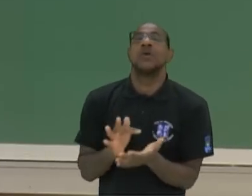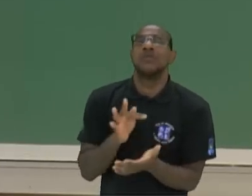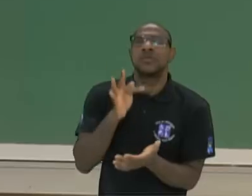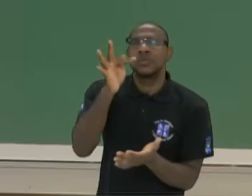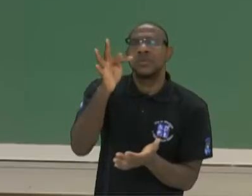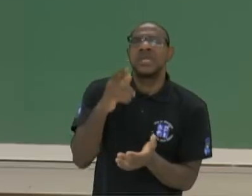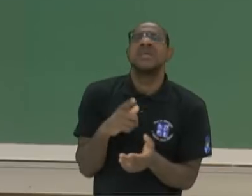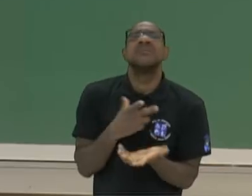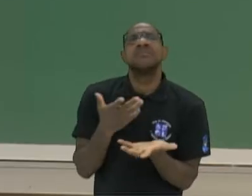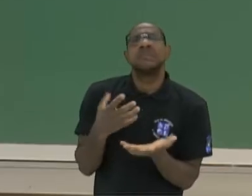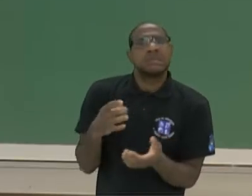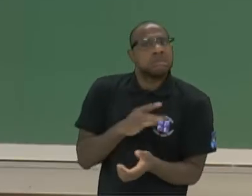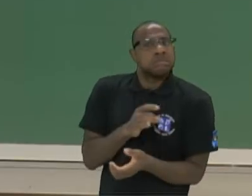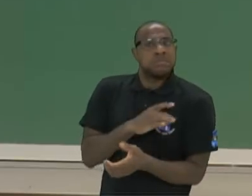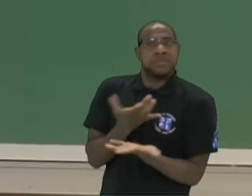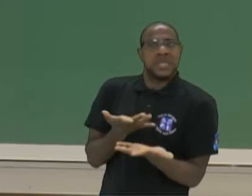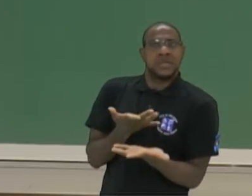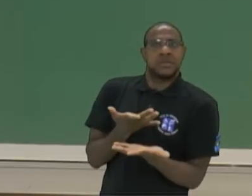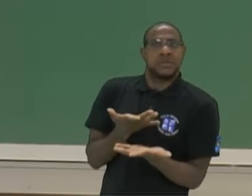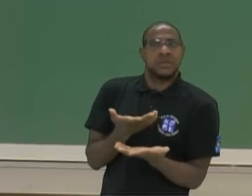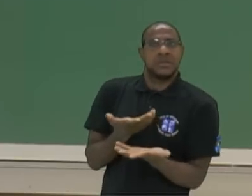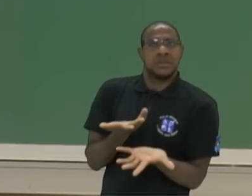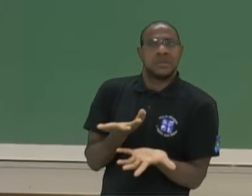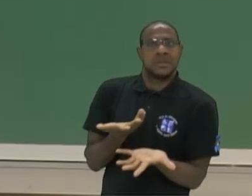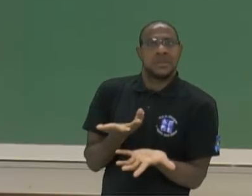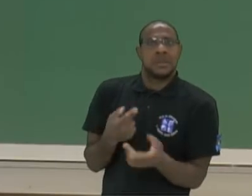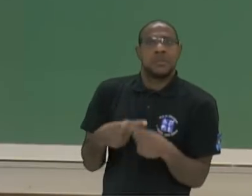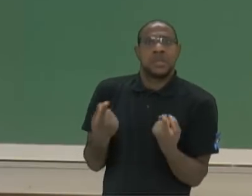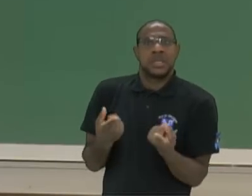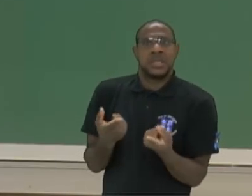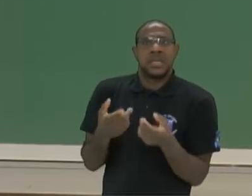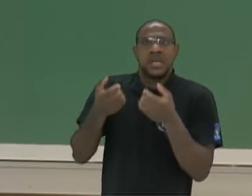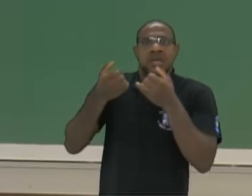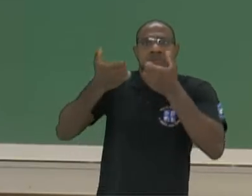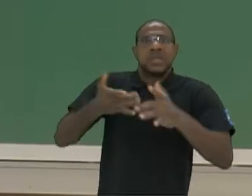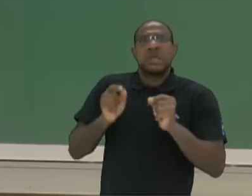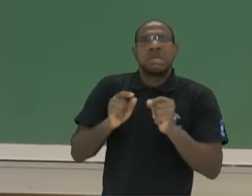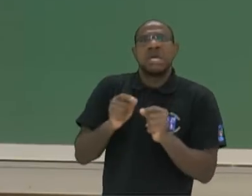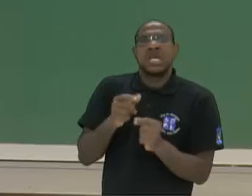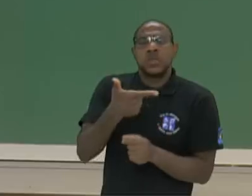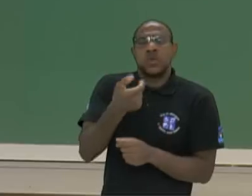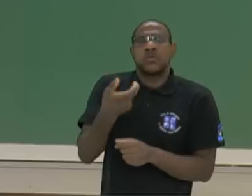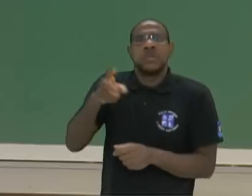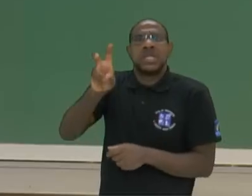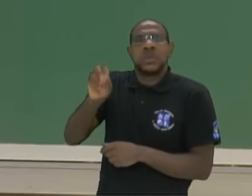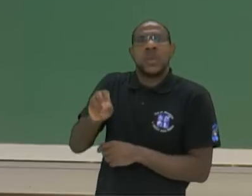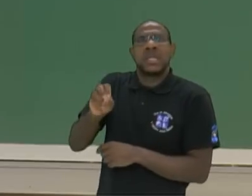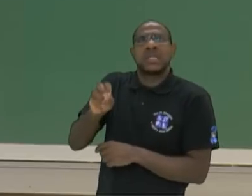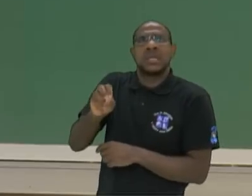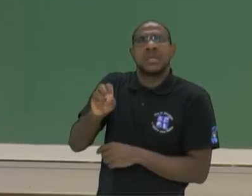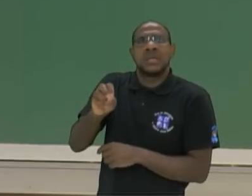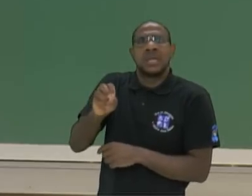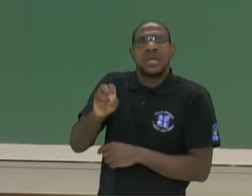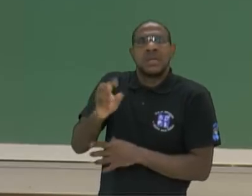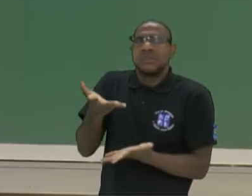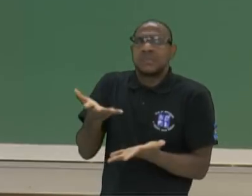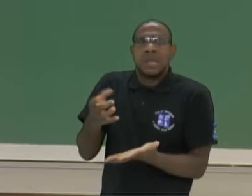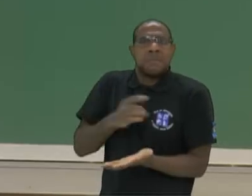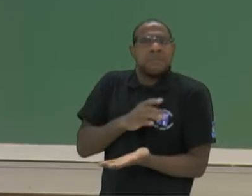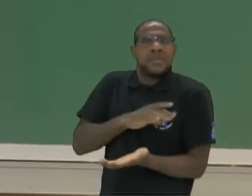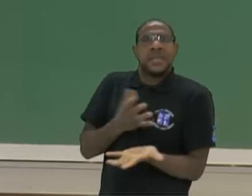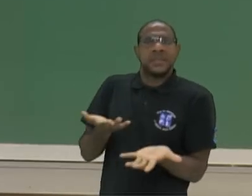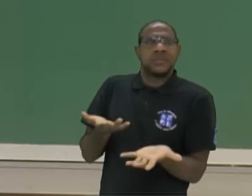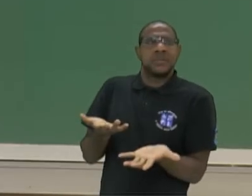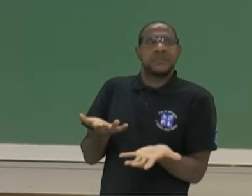que em 2050 vai ter mais plástico que peixe, né? Você está aí com seus 17 anos, daqui 30